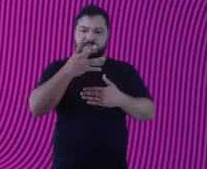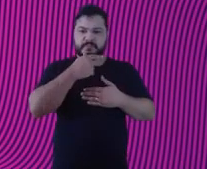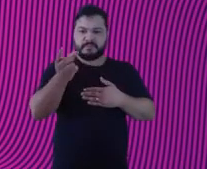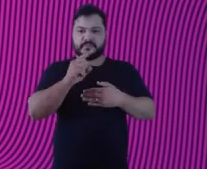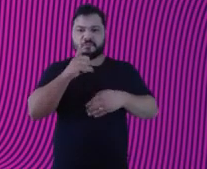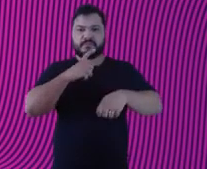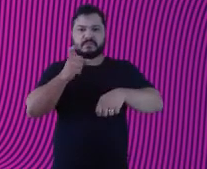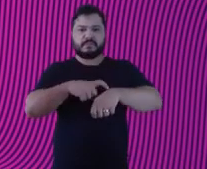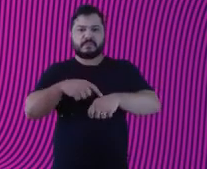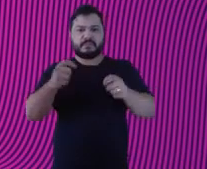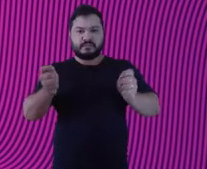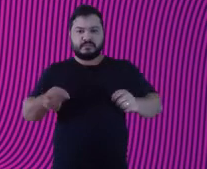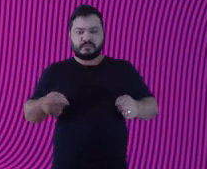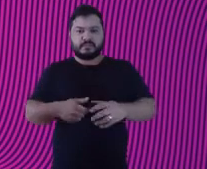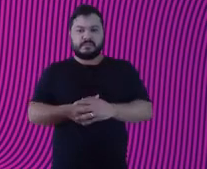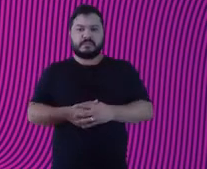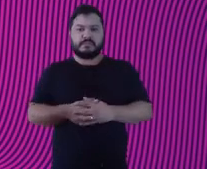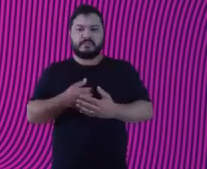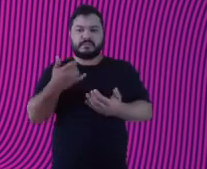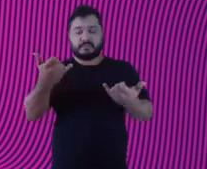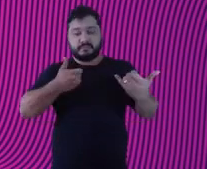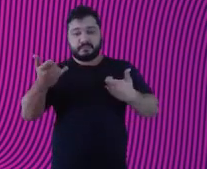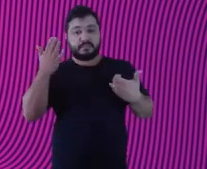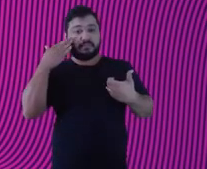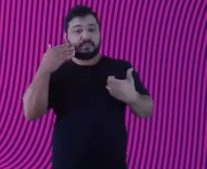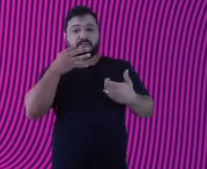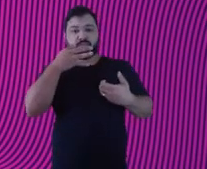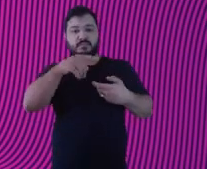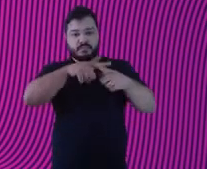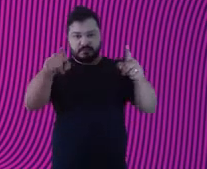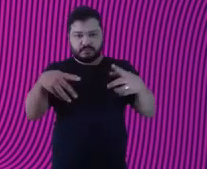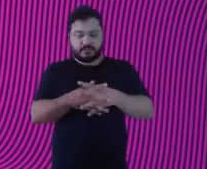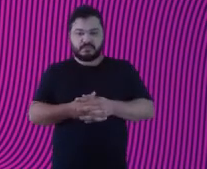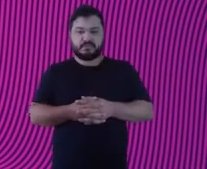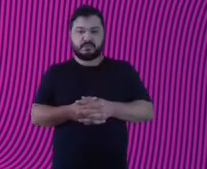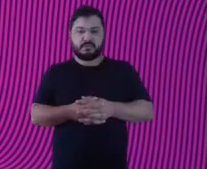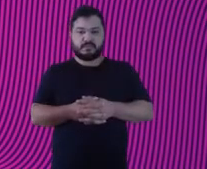para a gente escutar a opinião de todo mundo, conversando.